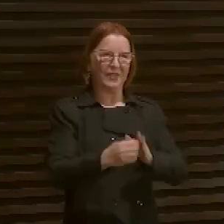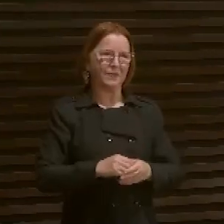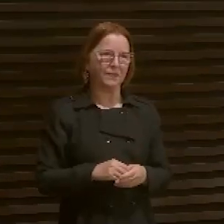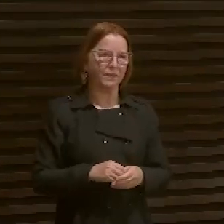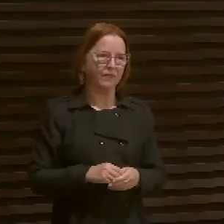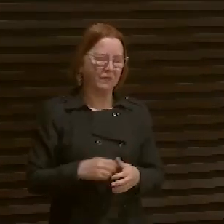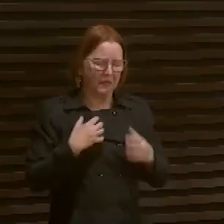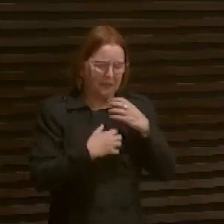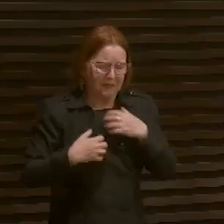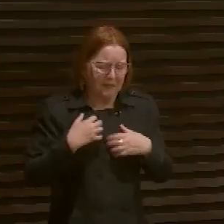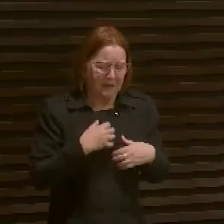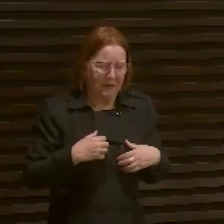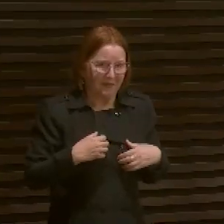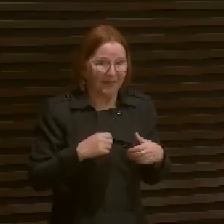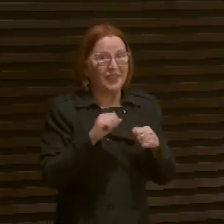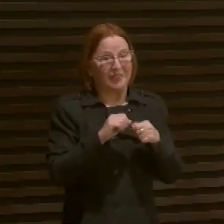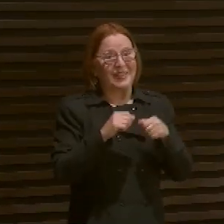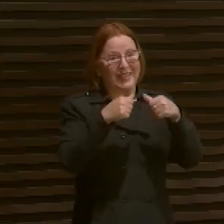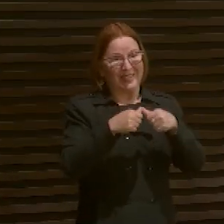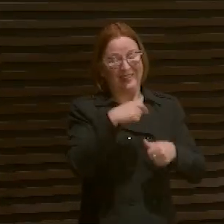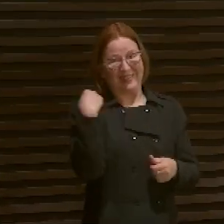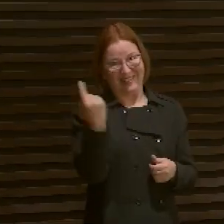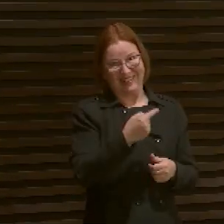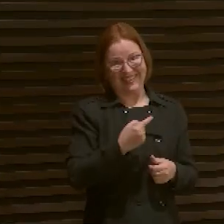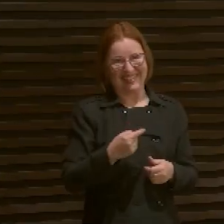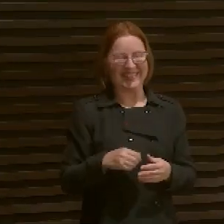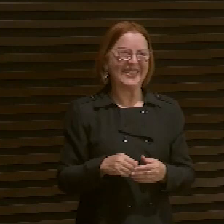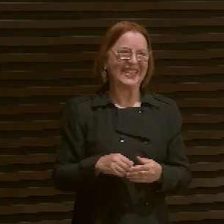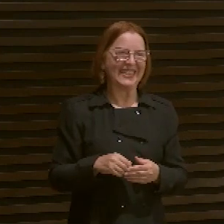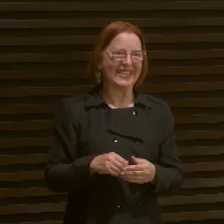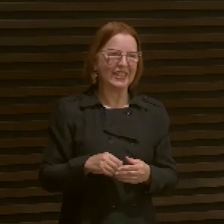O desespero faz isso conosco. E aqui já fica